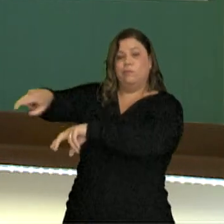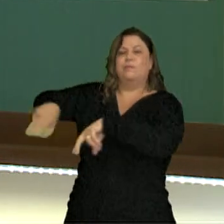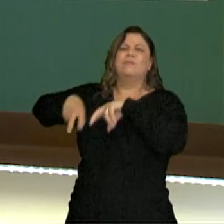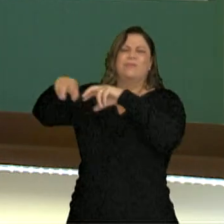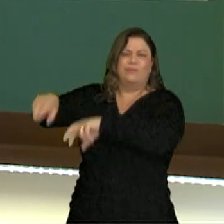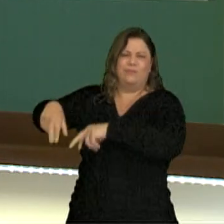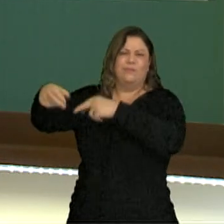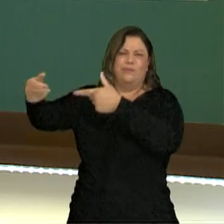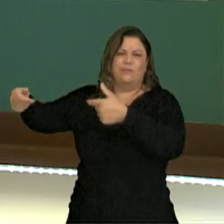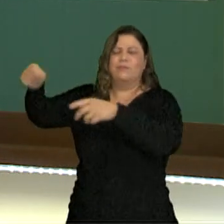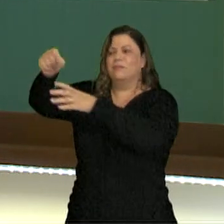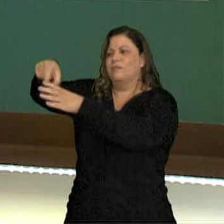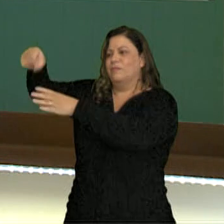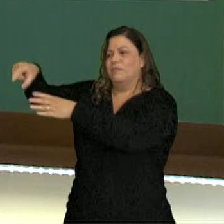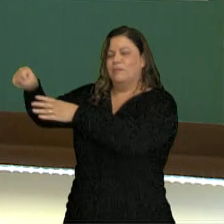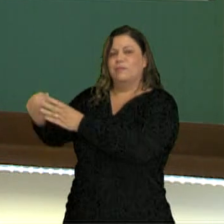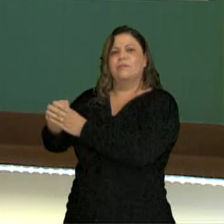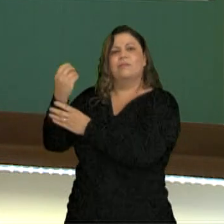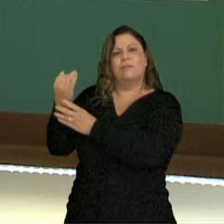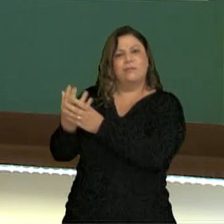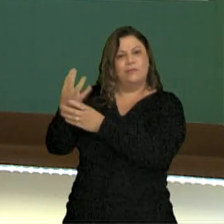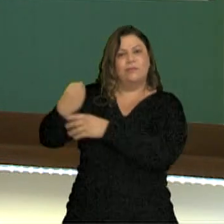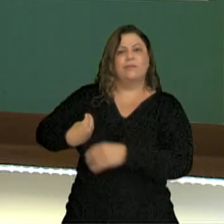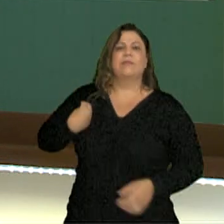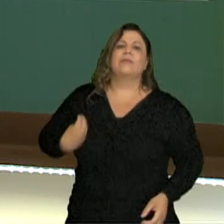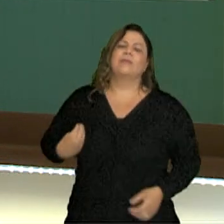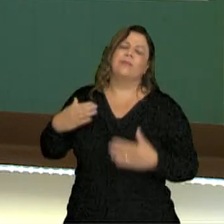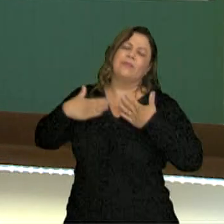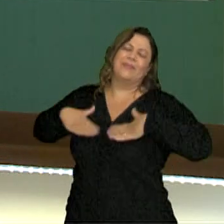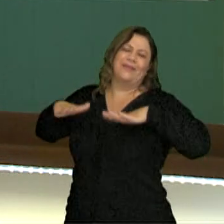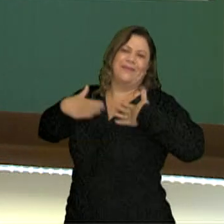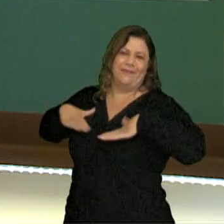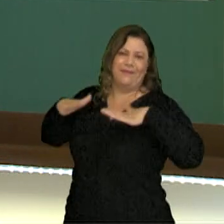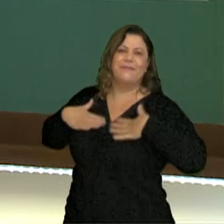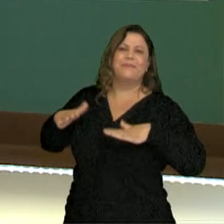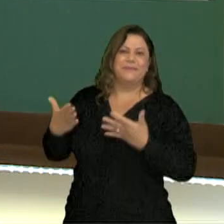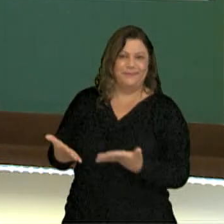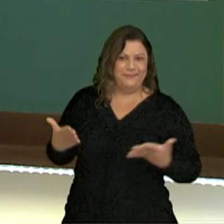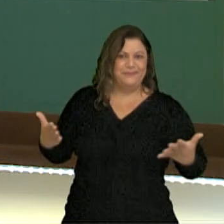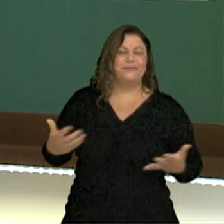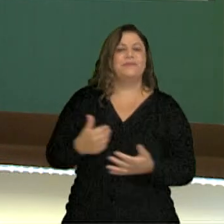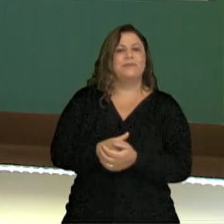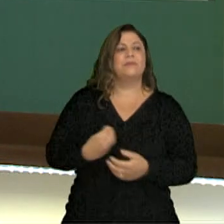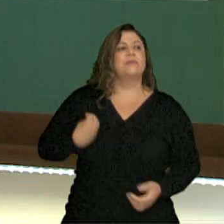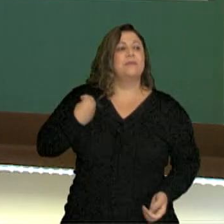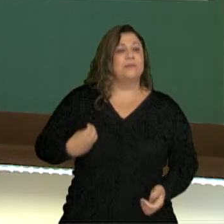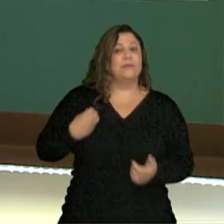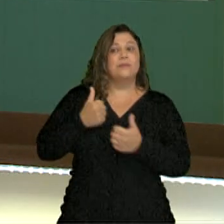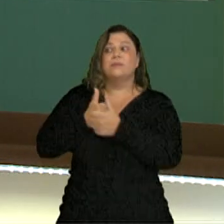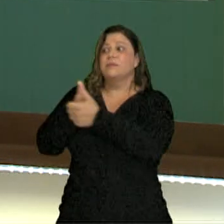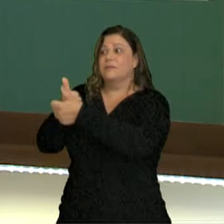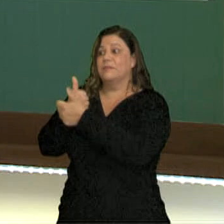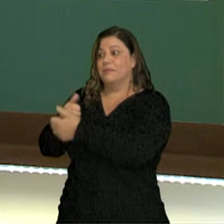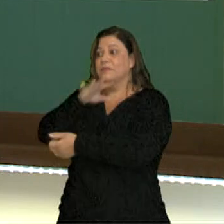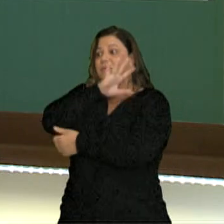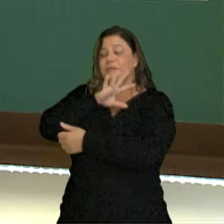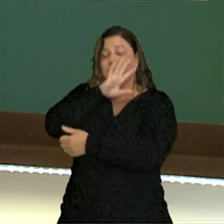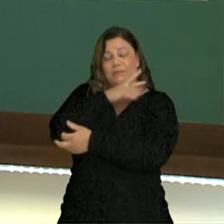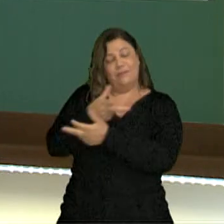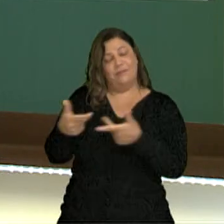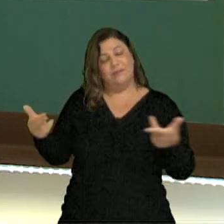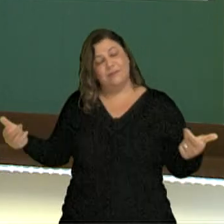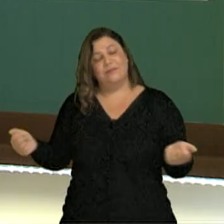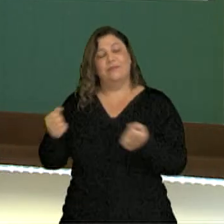para plantar, para viver uma vida, quem sabe, mais tranquila, tá? Viver ali próximos animaizinhos, fazer